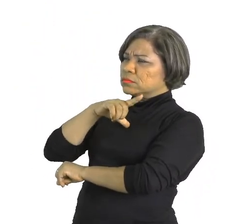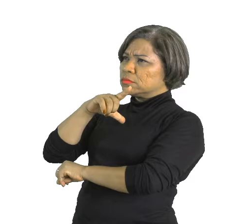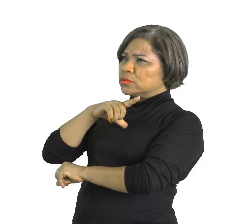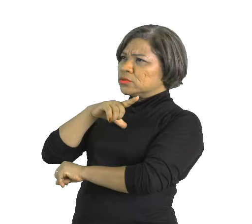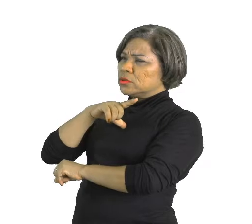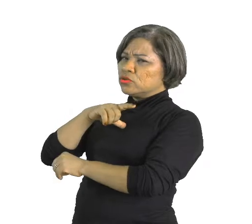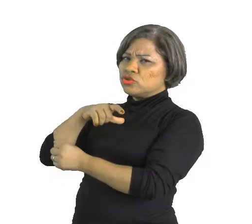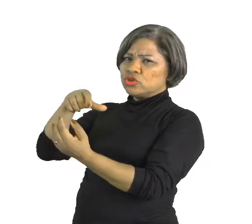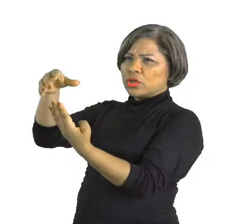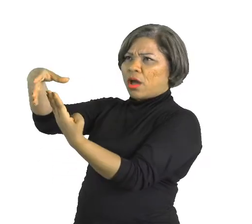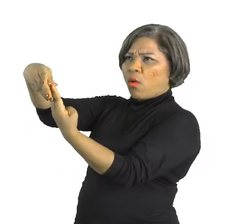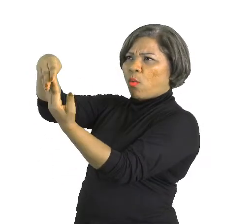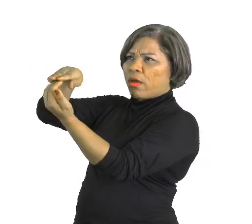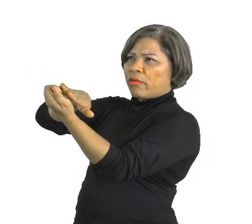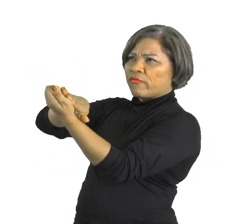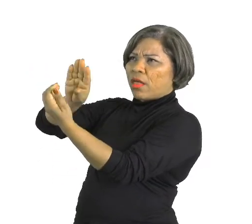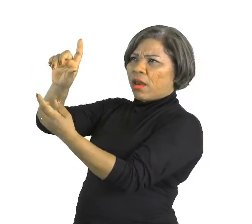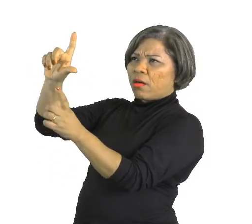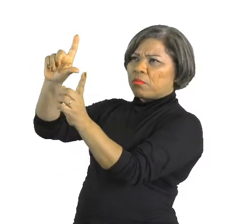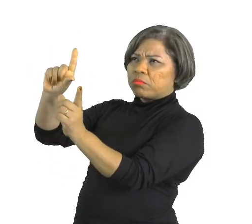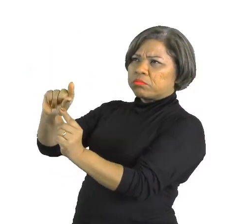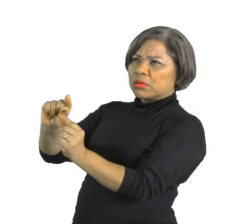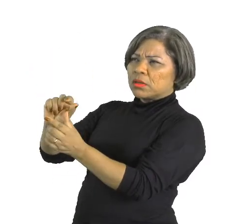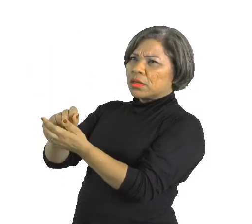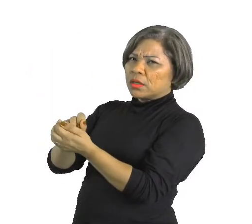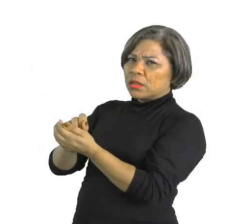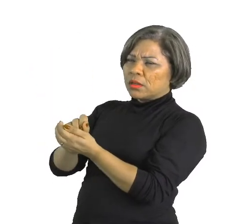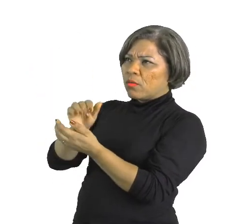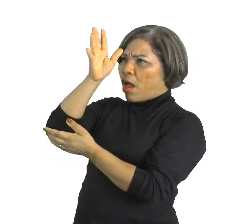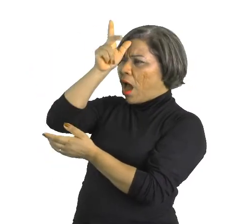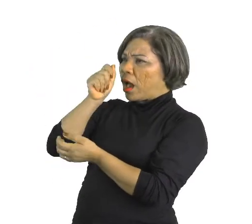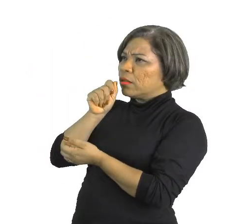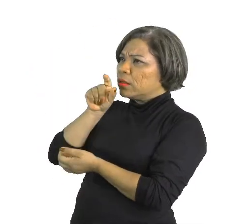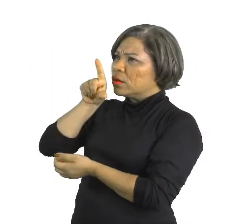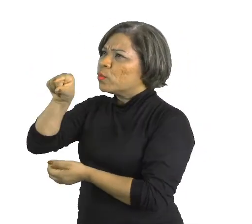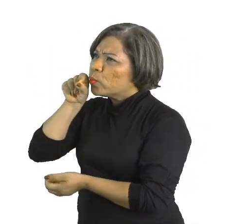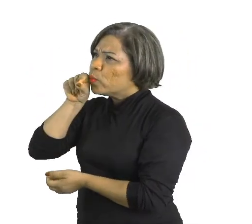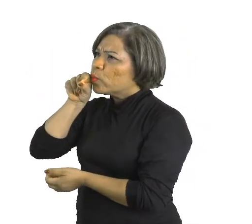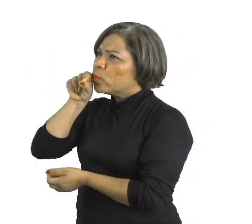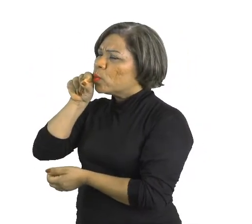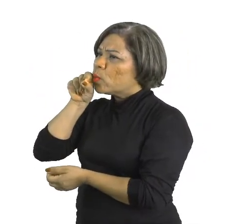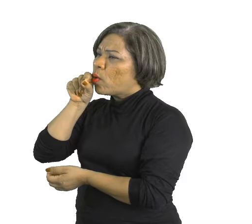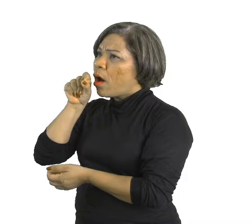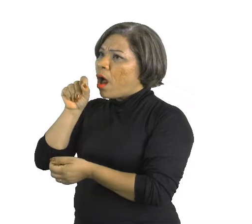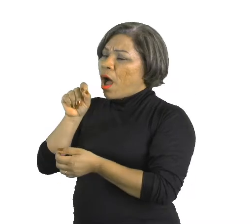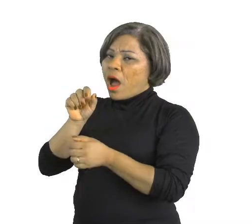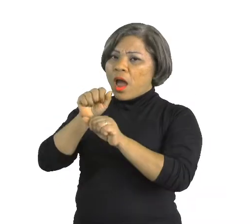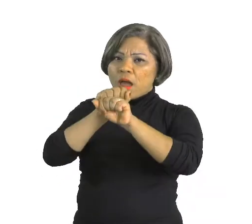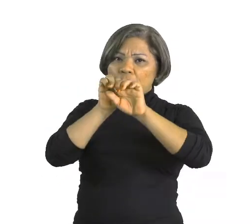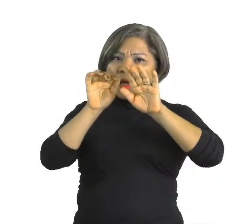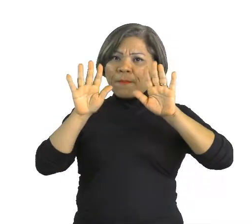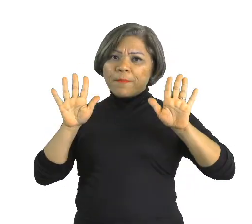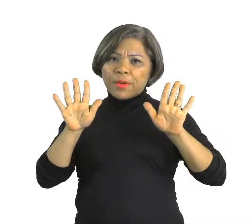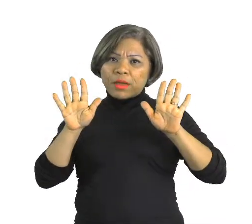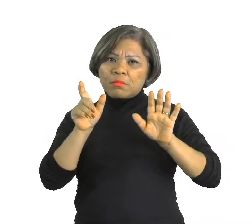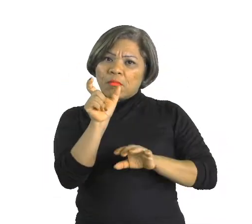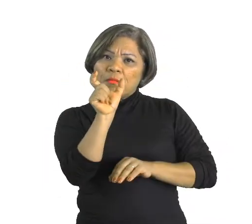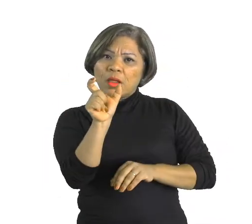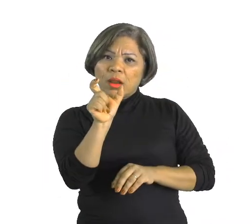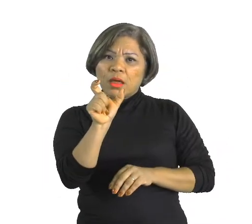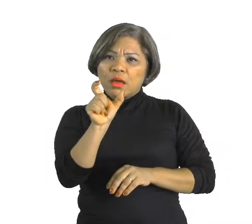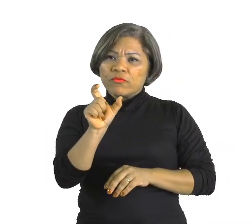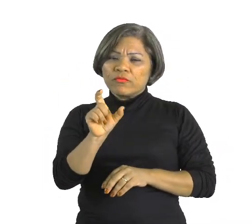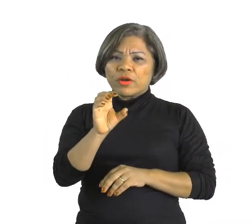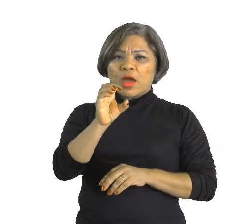menorzinho. Pipoca deu uma bicada no envelope e apareceu uma palavra: olá.